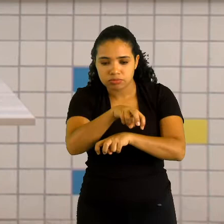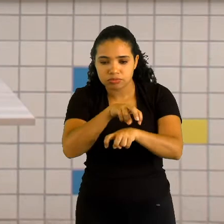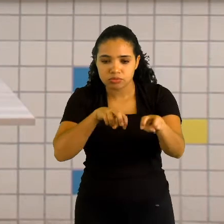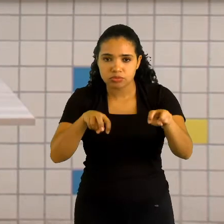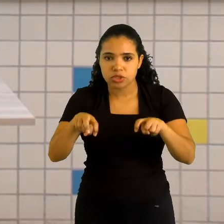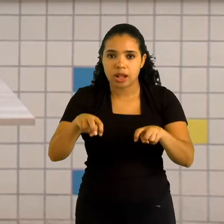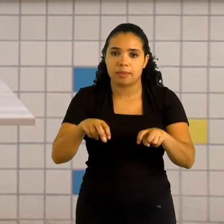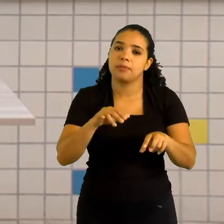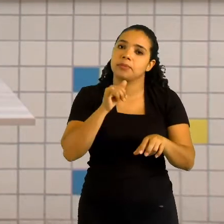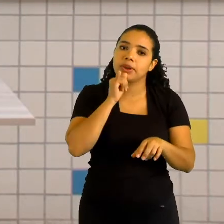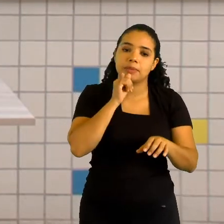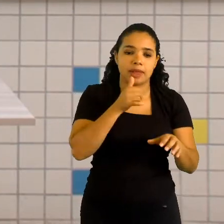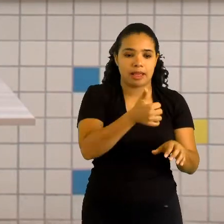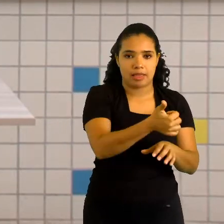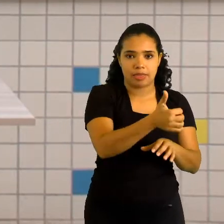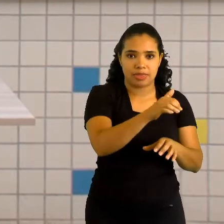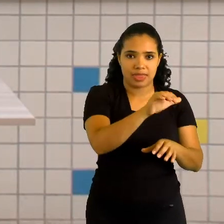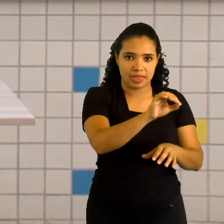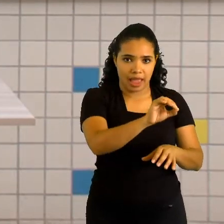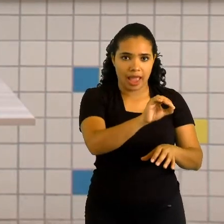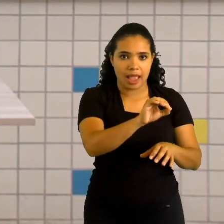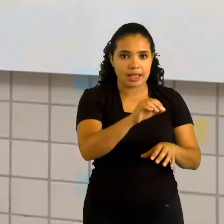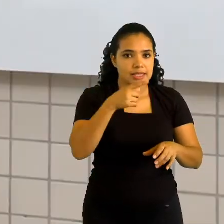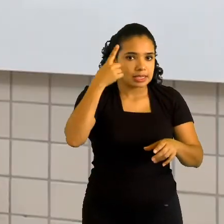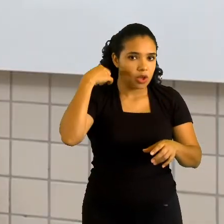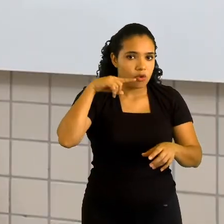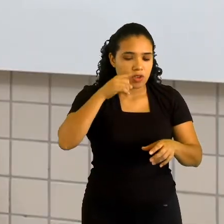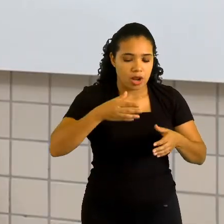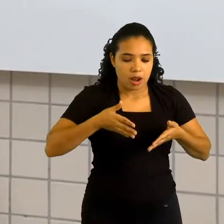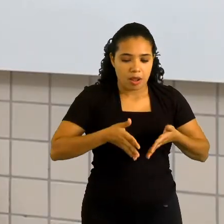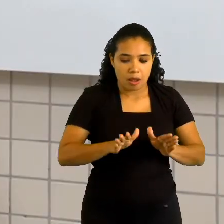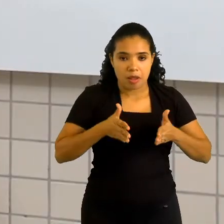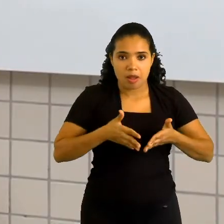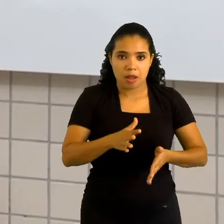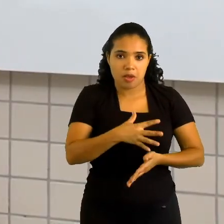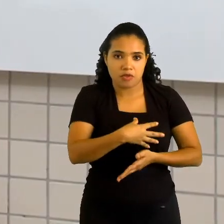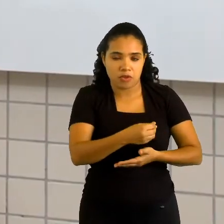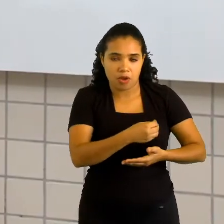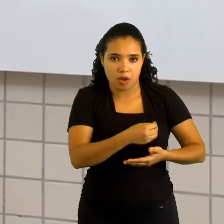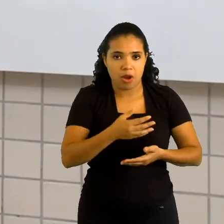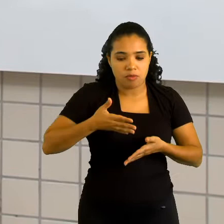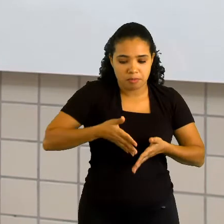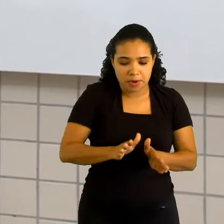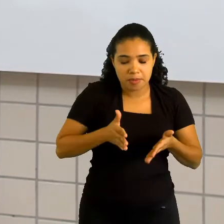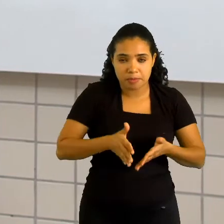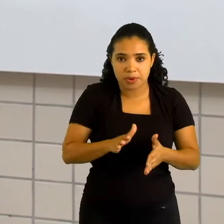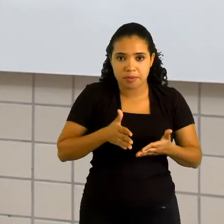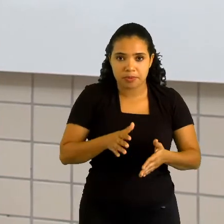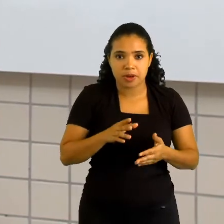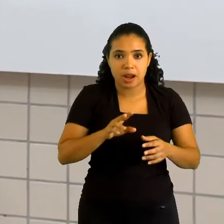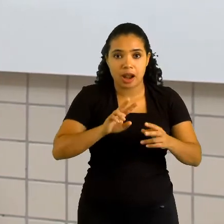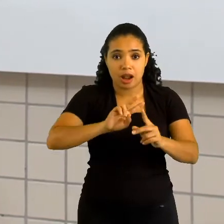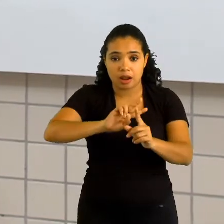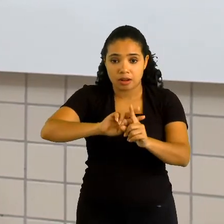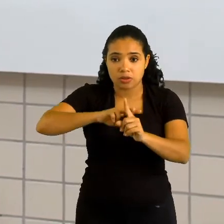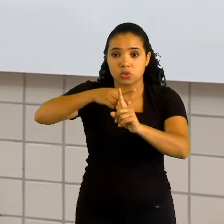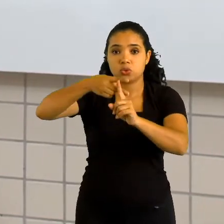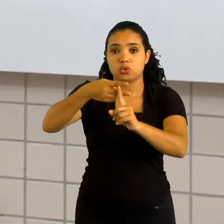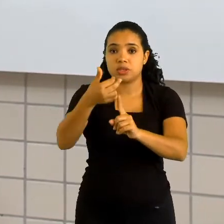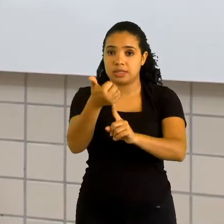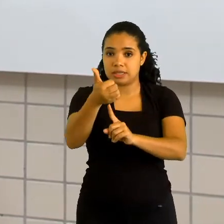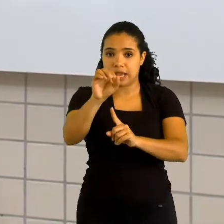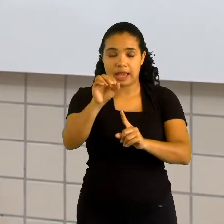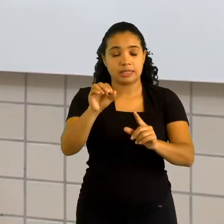10 ovelhas tivessem filhotes. Então, houve uma adição àquele rebanho de mais 10